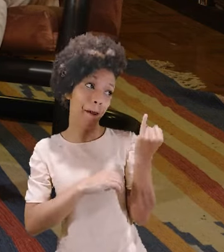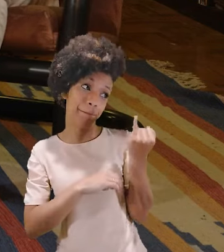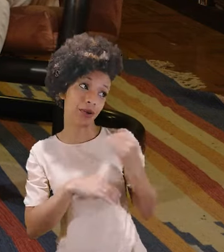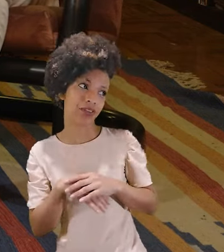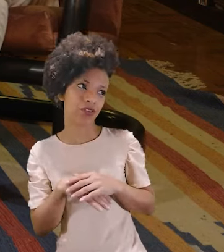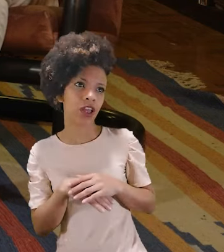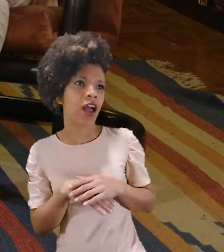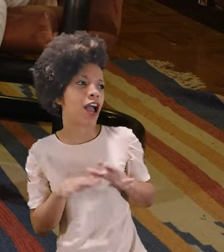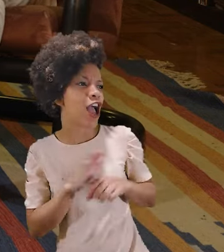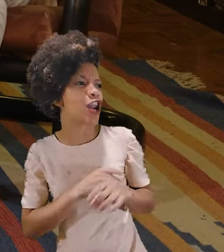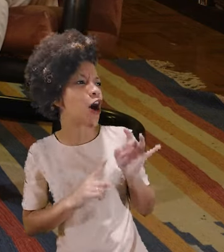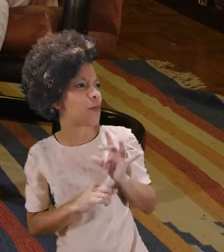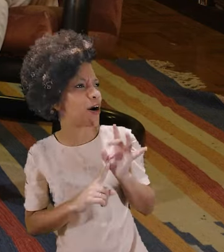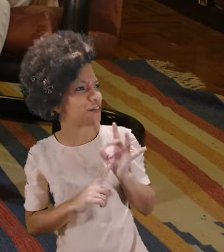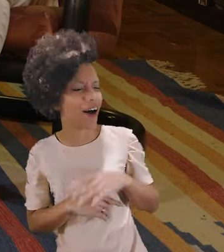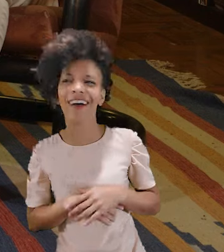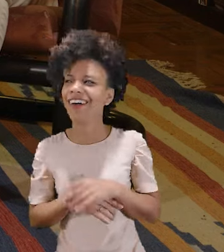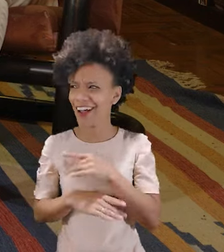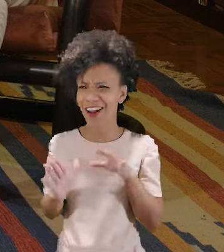você você é importante é